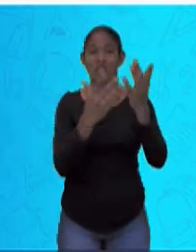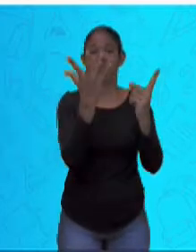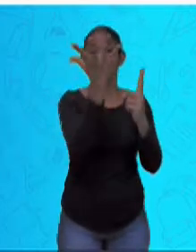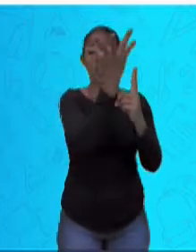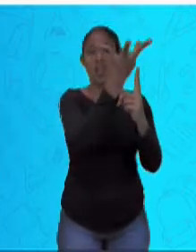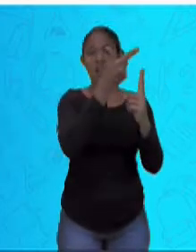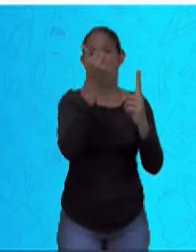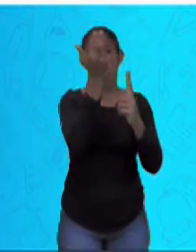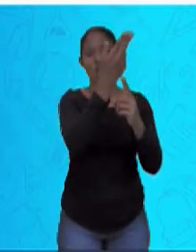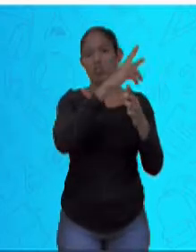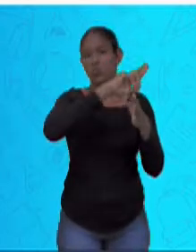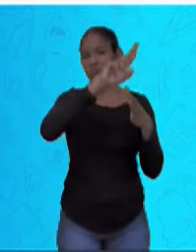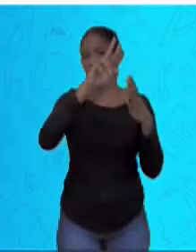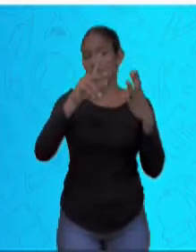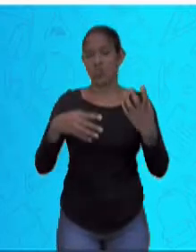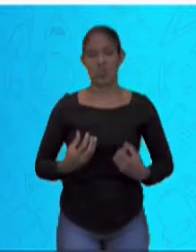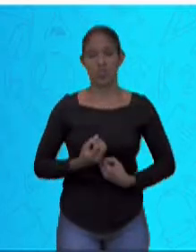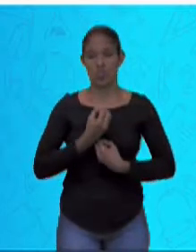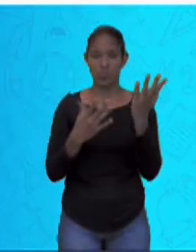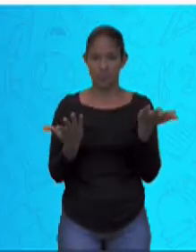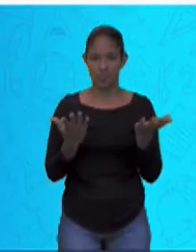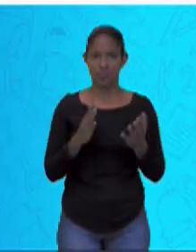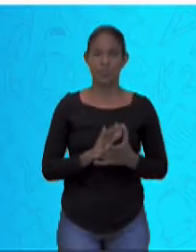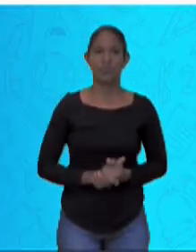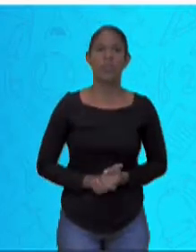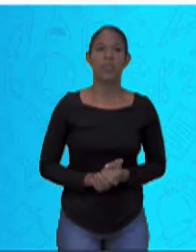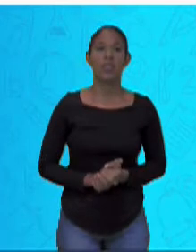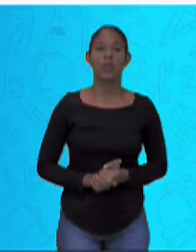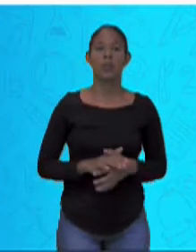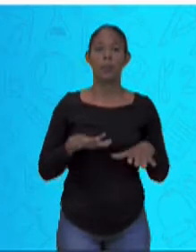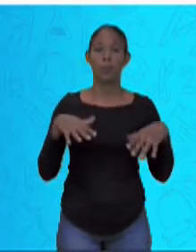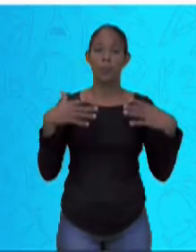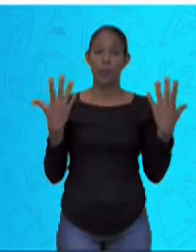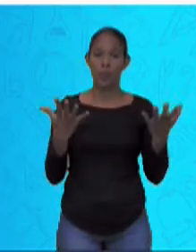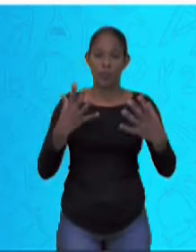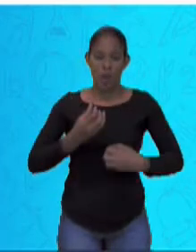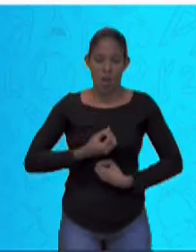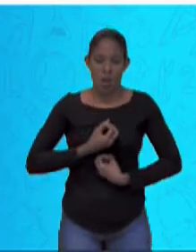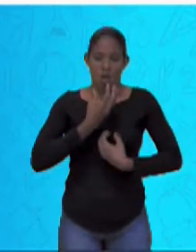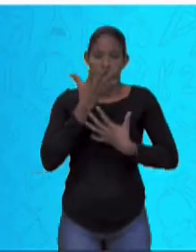artísticas e formas de expressão. As